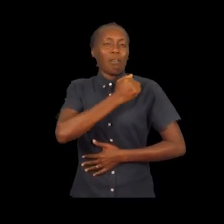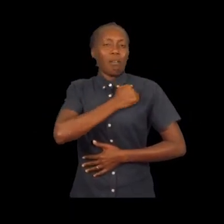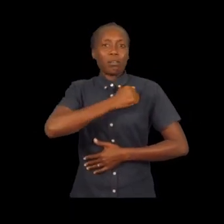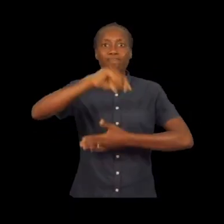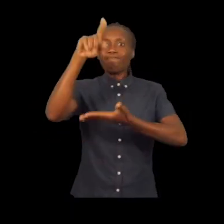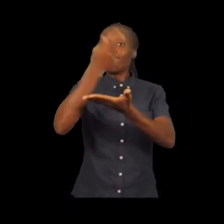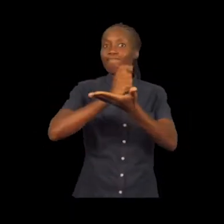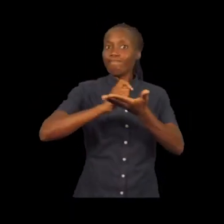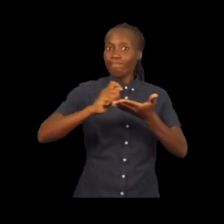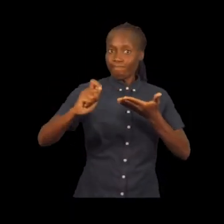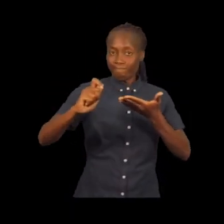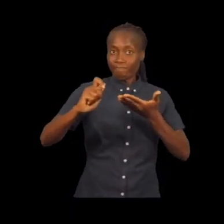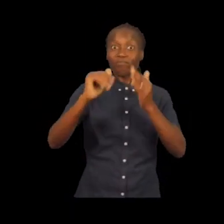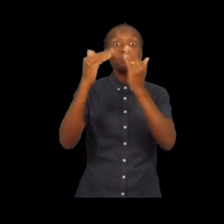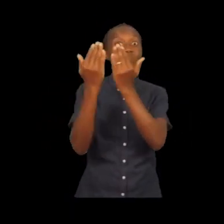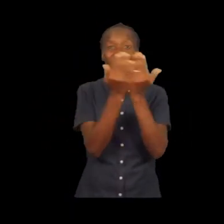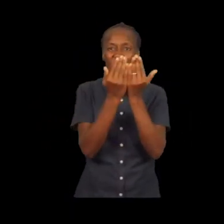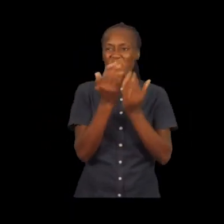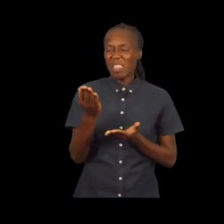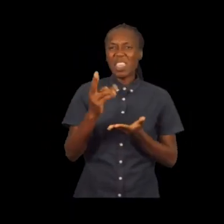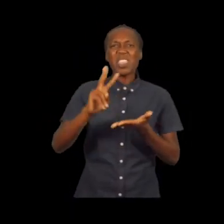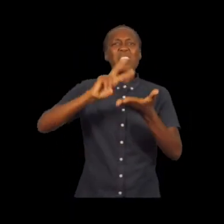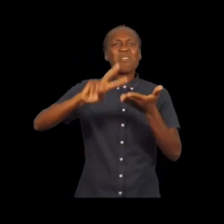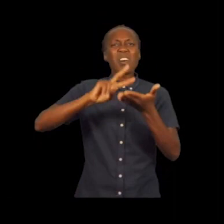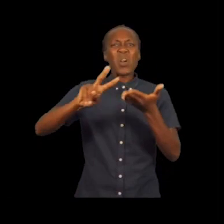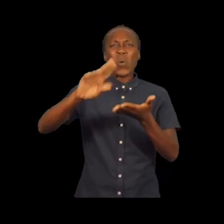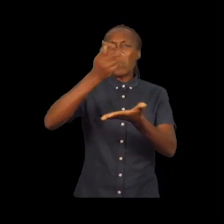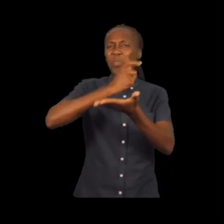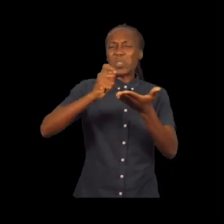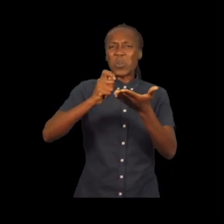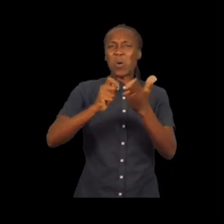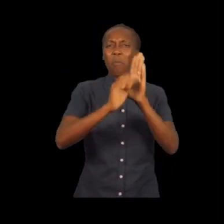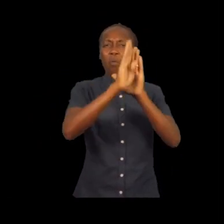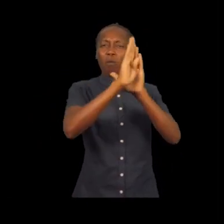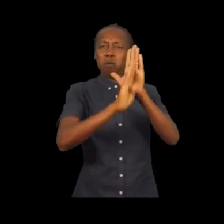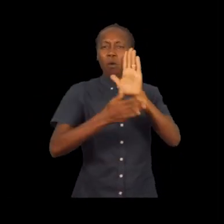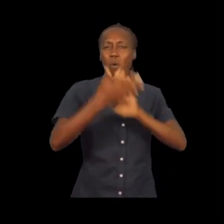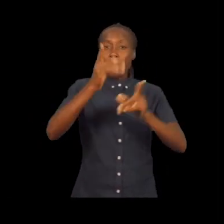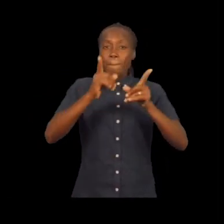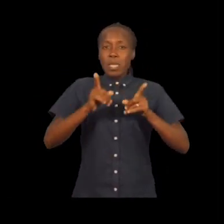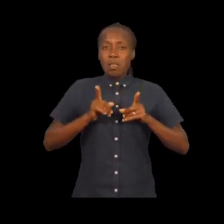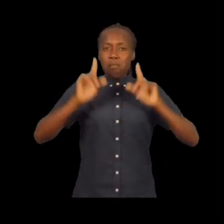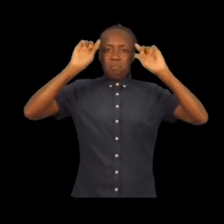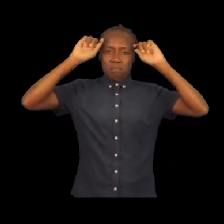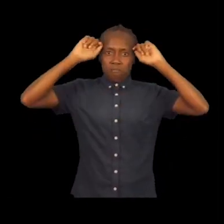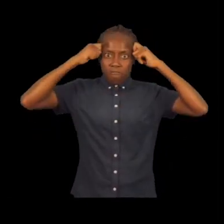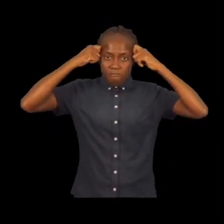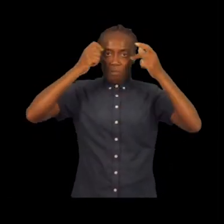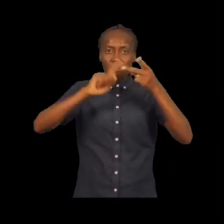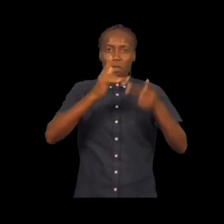notas baixaram ela começou a ficar agressiva deprimida e com sentimento de